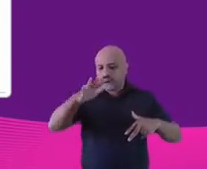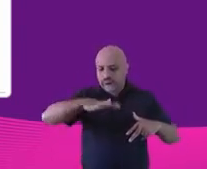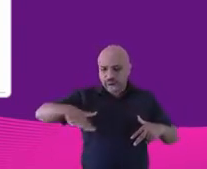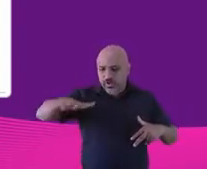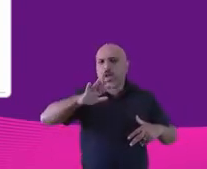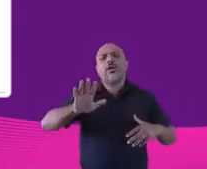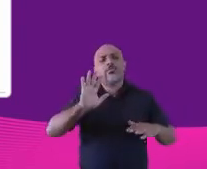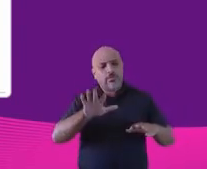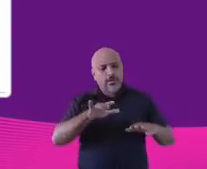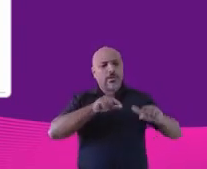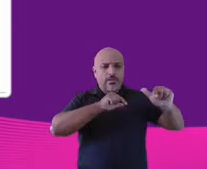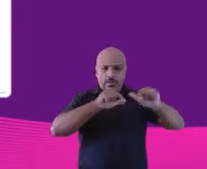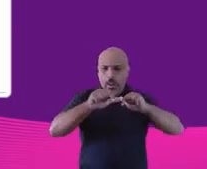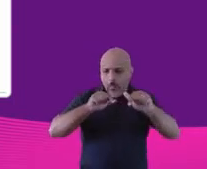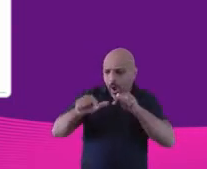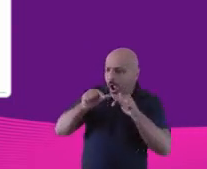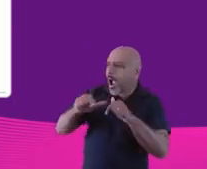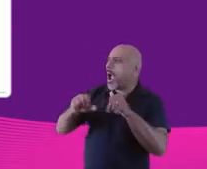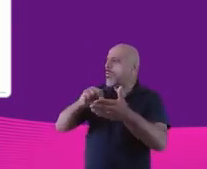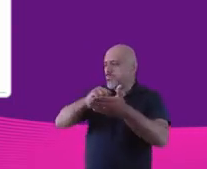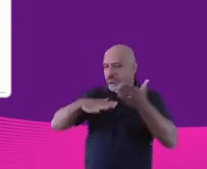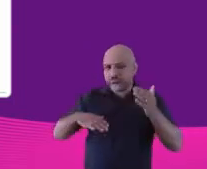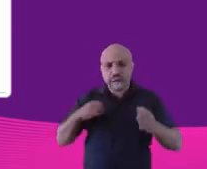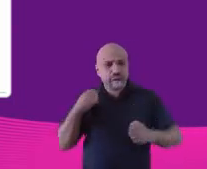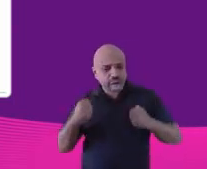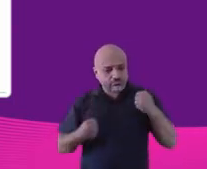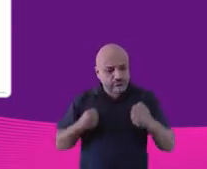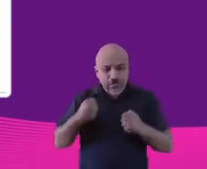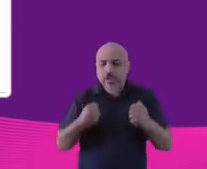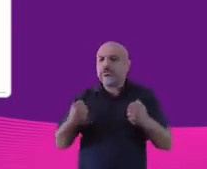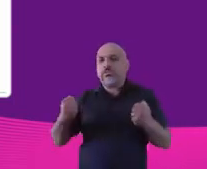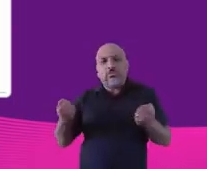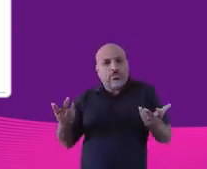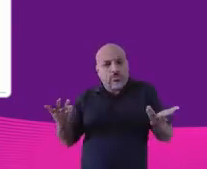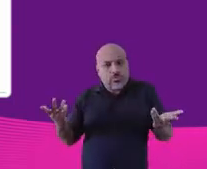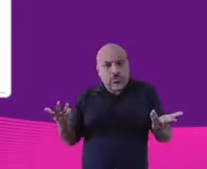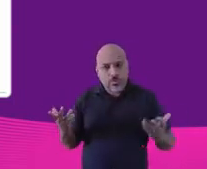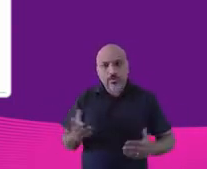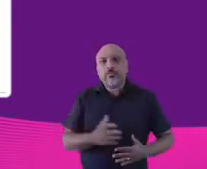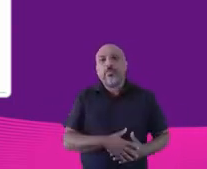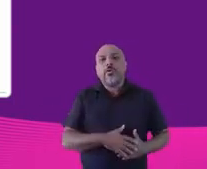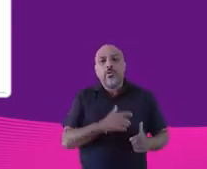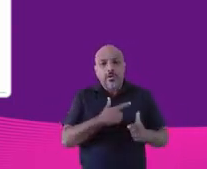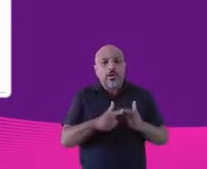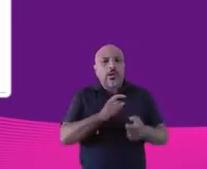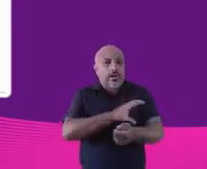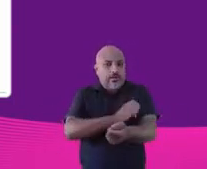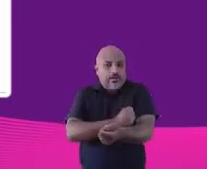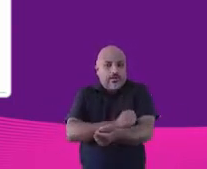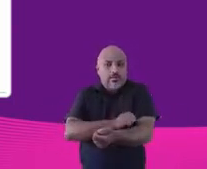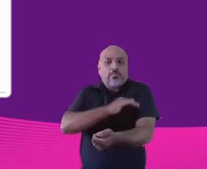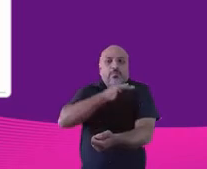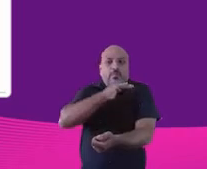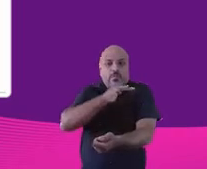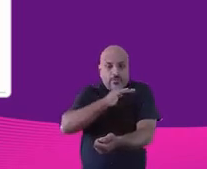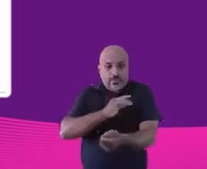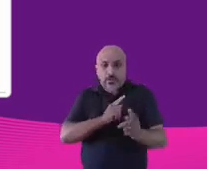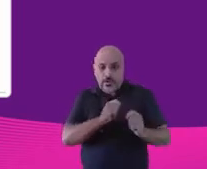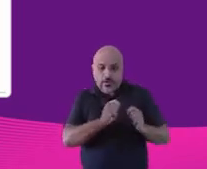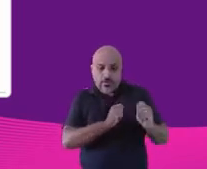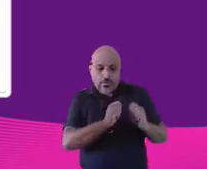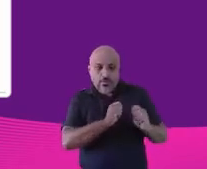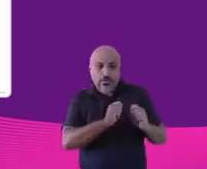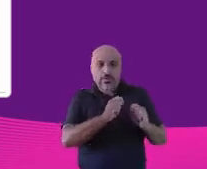trabalha, exerce as suas atividades físicas, a hipertensão dele está controlada, mas ele tem esse flutter